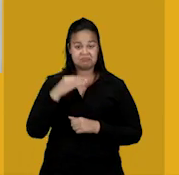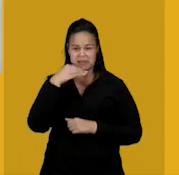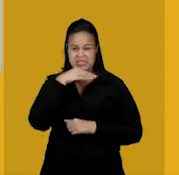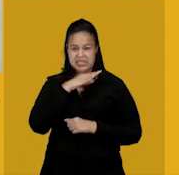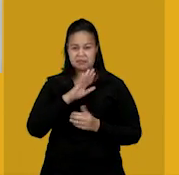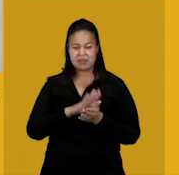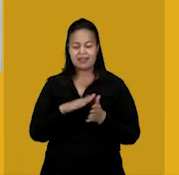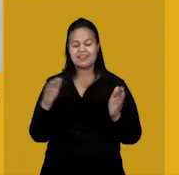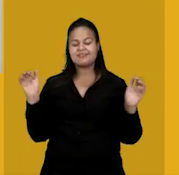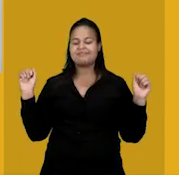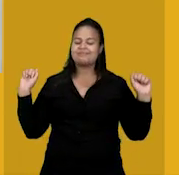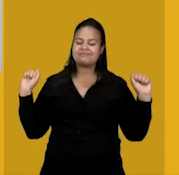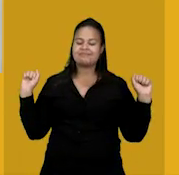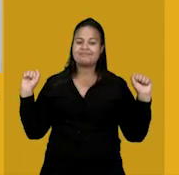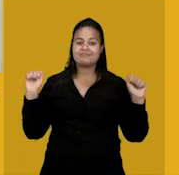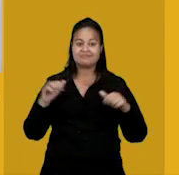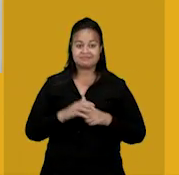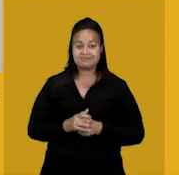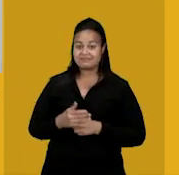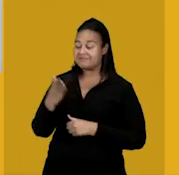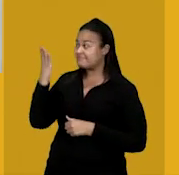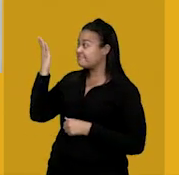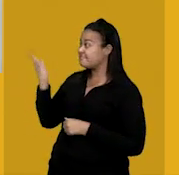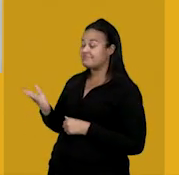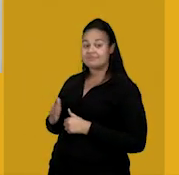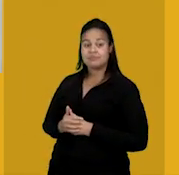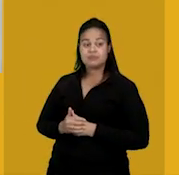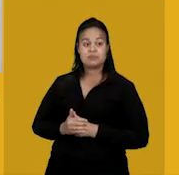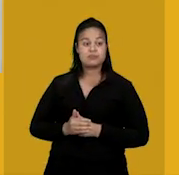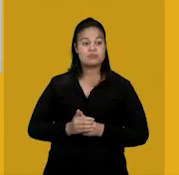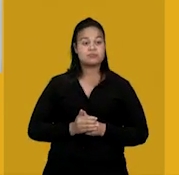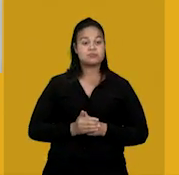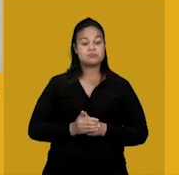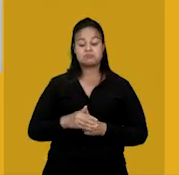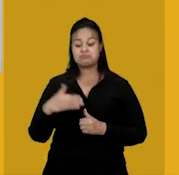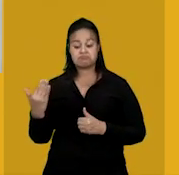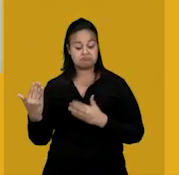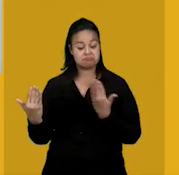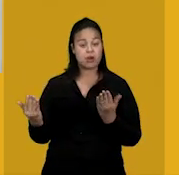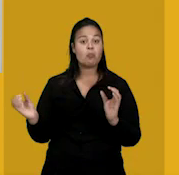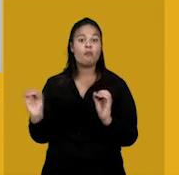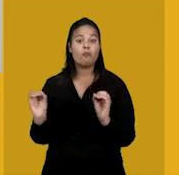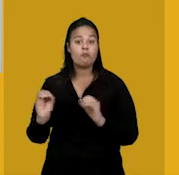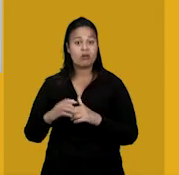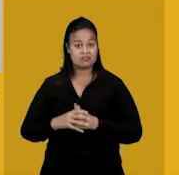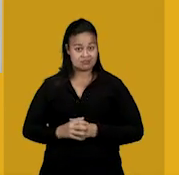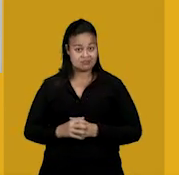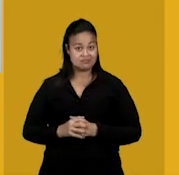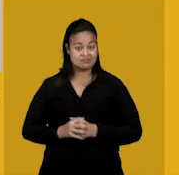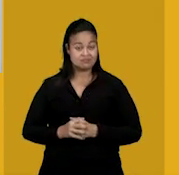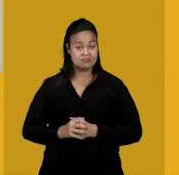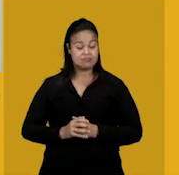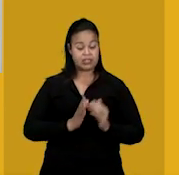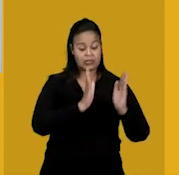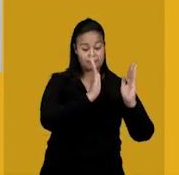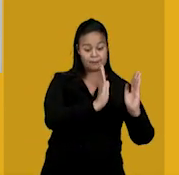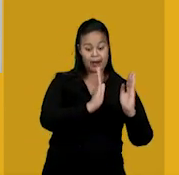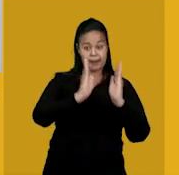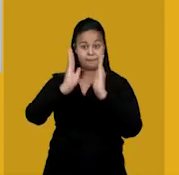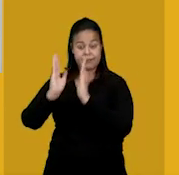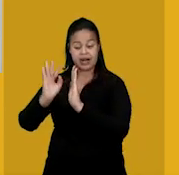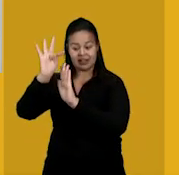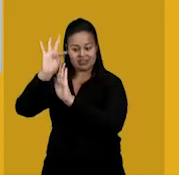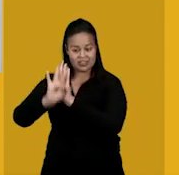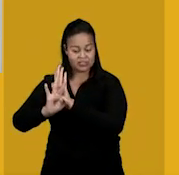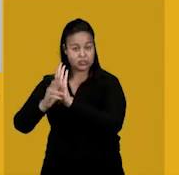num banco, do lado esquerdo, do lado direito, ninguém está perto dele. São duas imagens, são dois